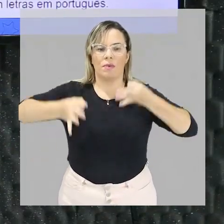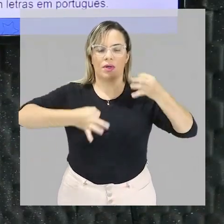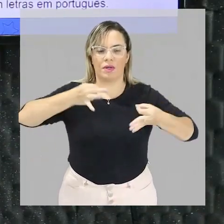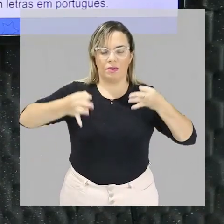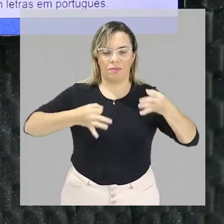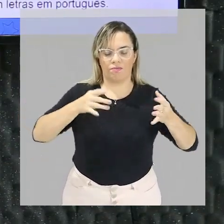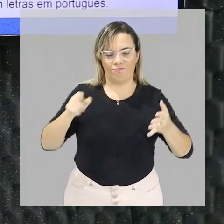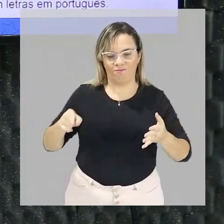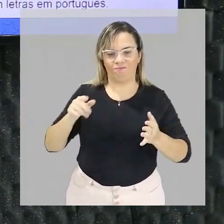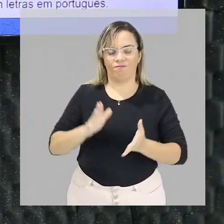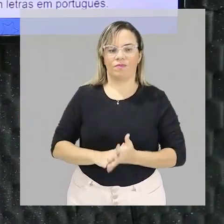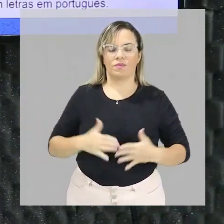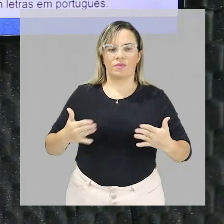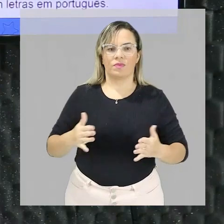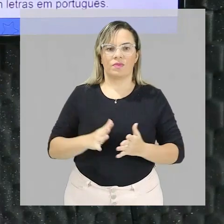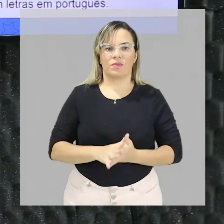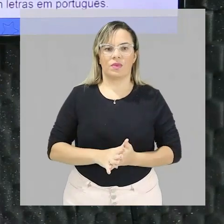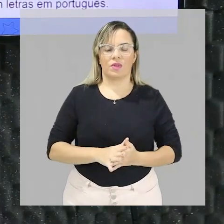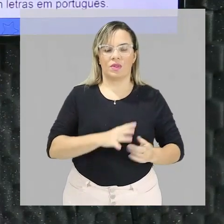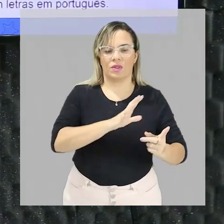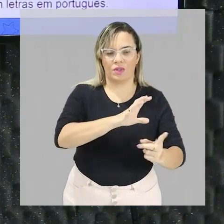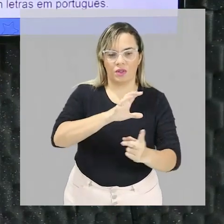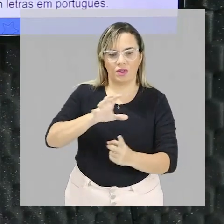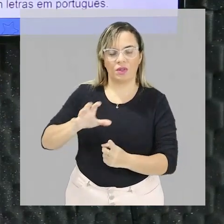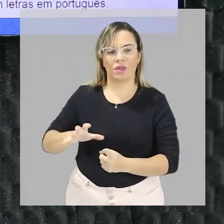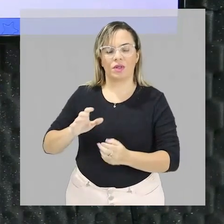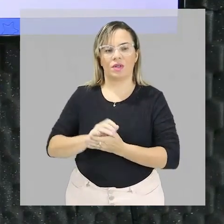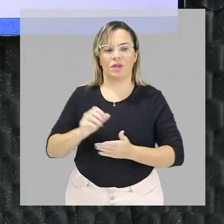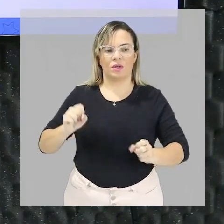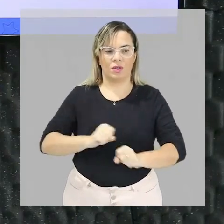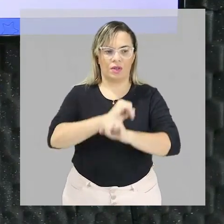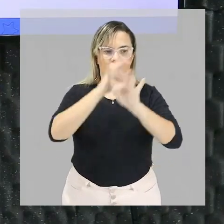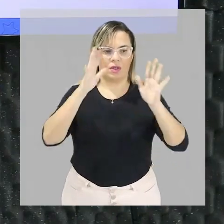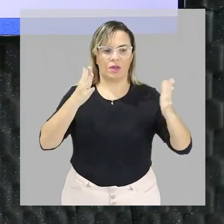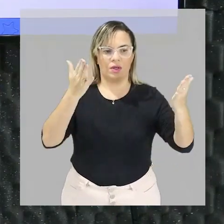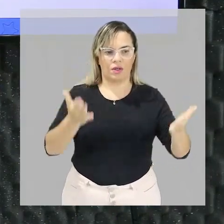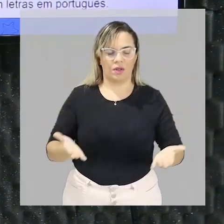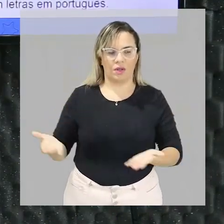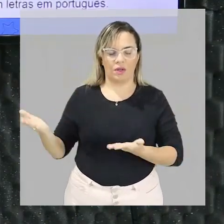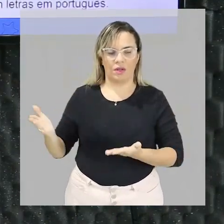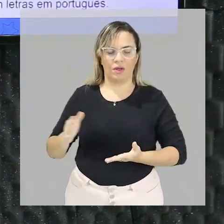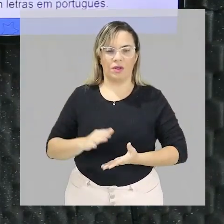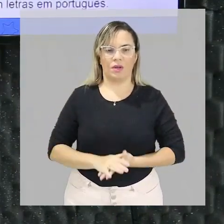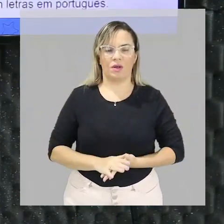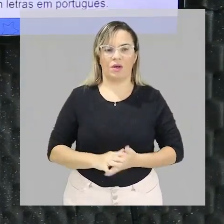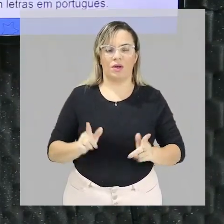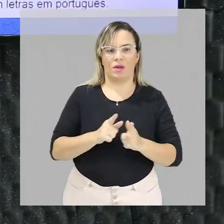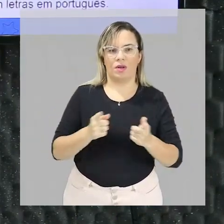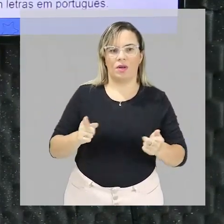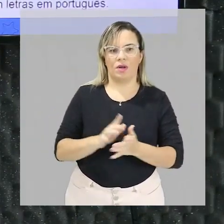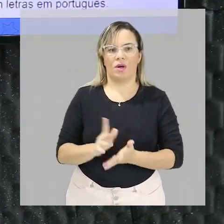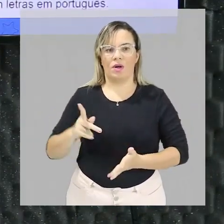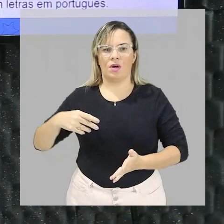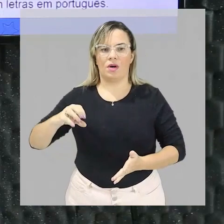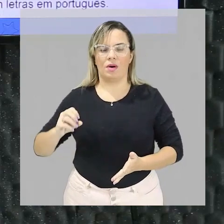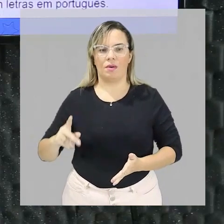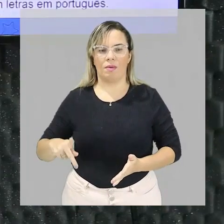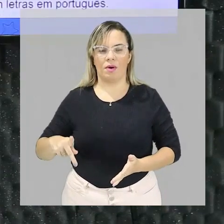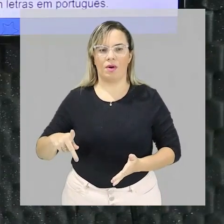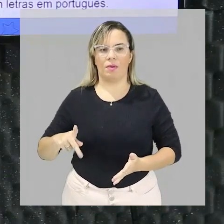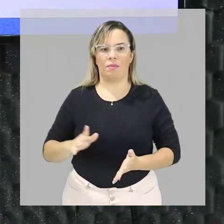porque a Tropicália ela traz a influência, evidentemente, né? Nós temos a influência da música pop